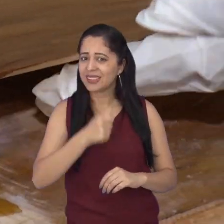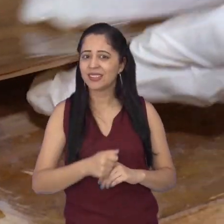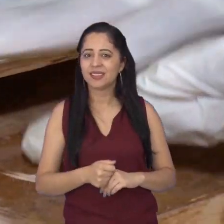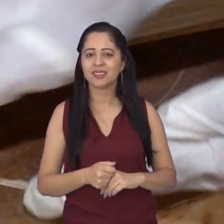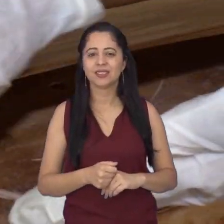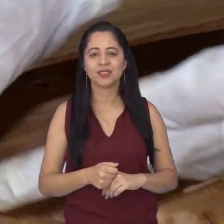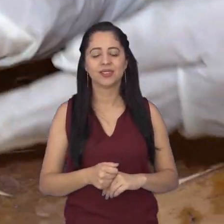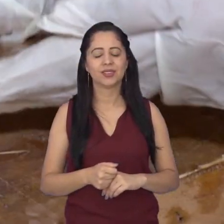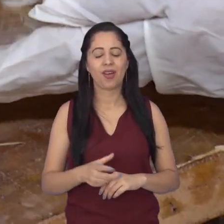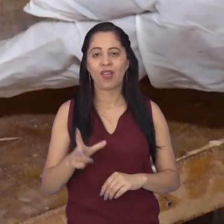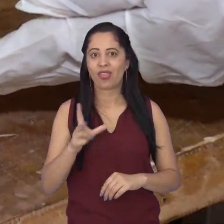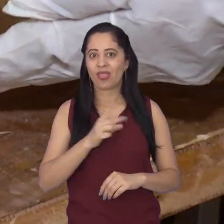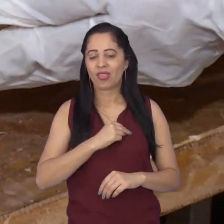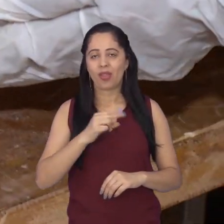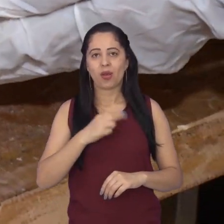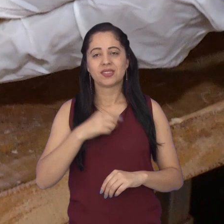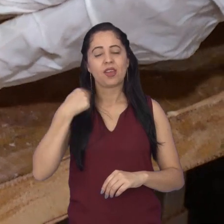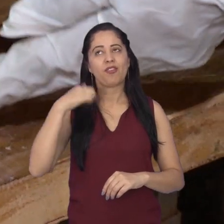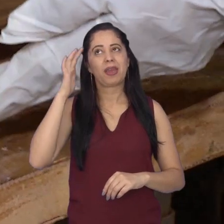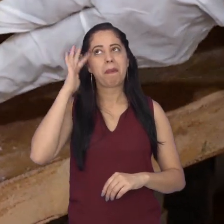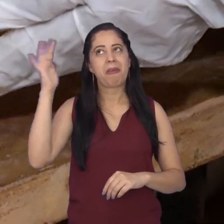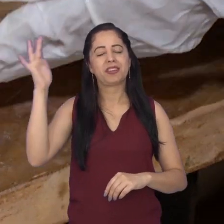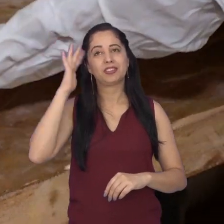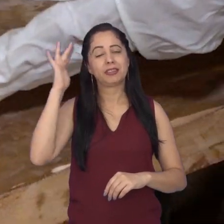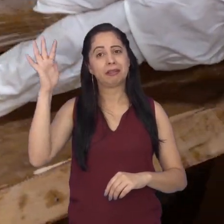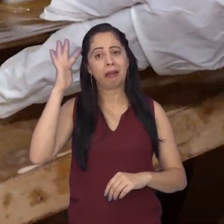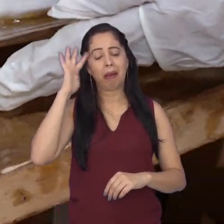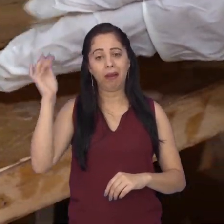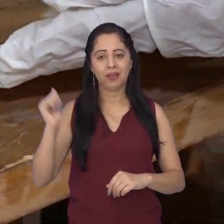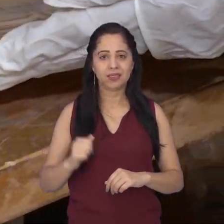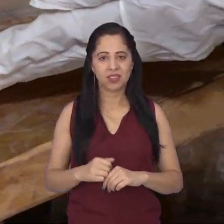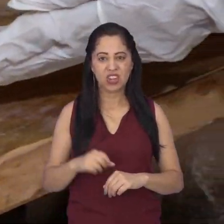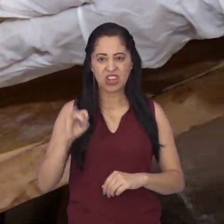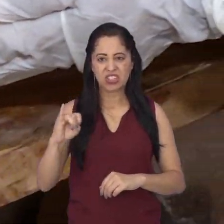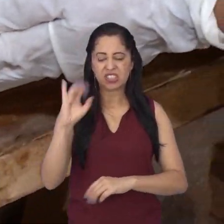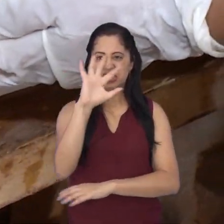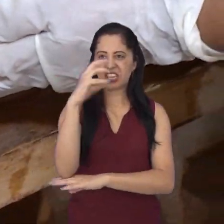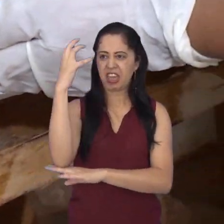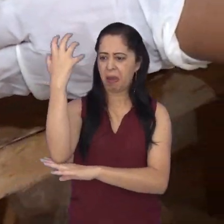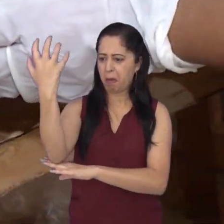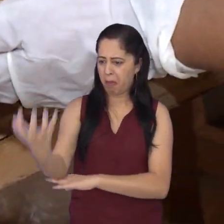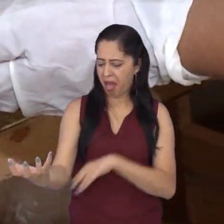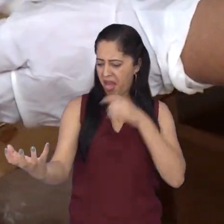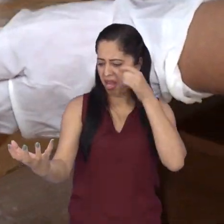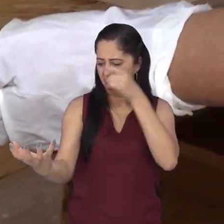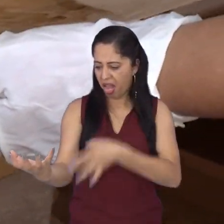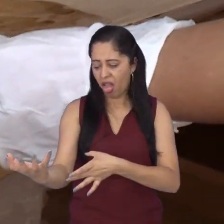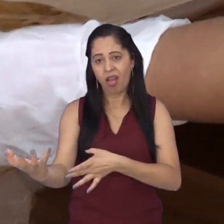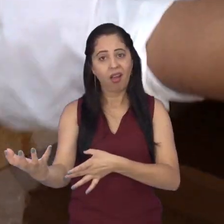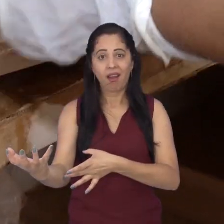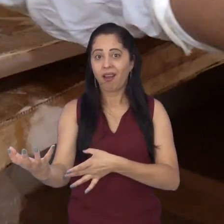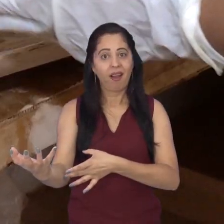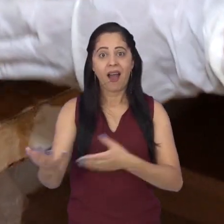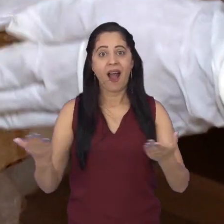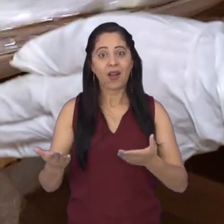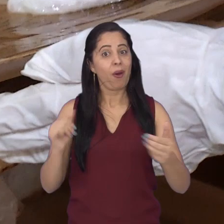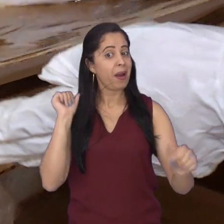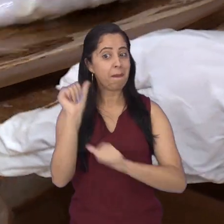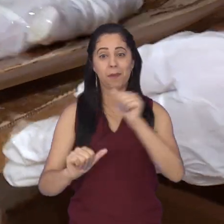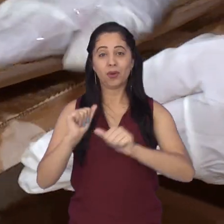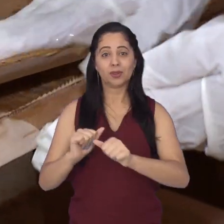Pensar que essa madeira poderia ter um descarte completamente diferente, né? Agora ela vai para casa de alguém, vai virar uma